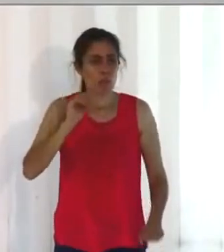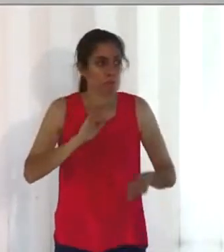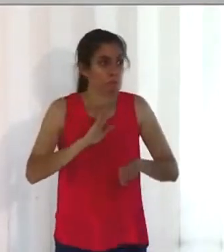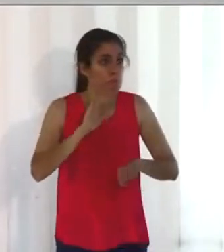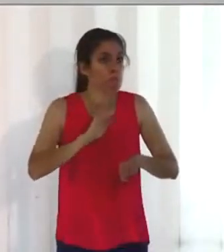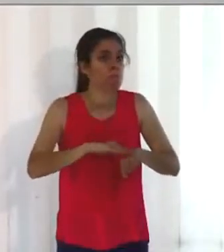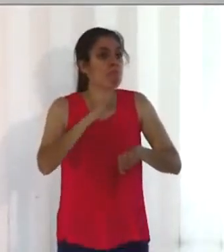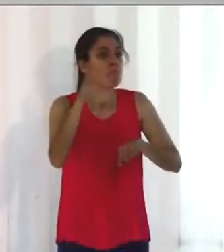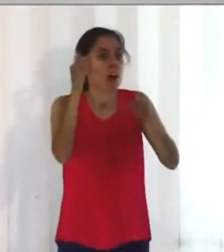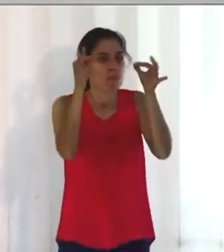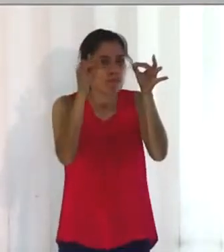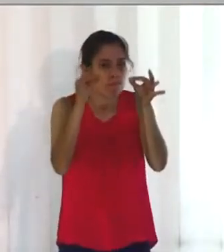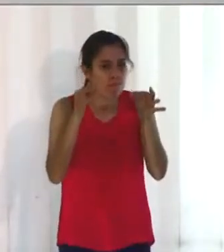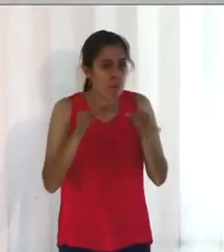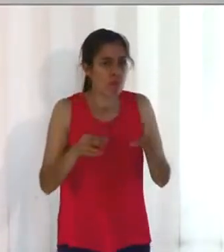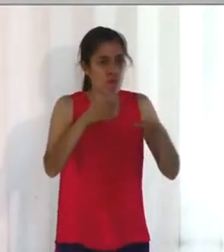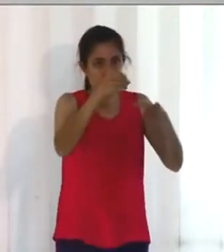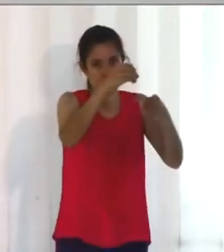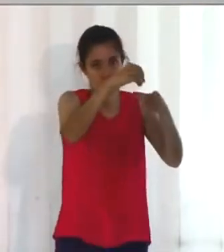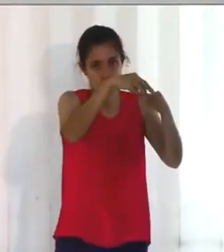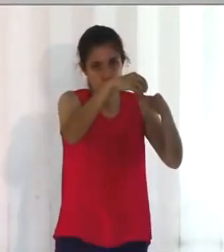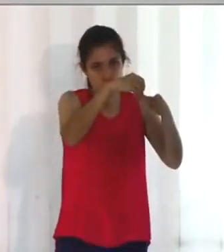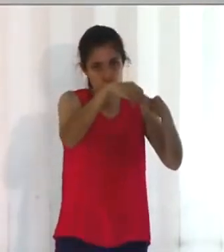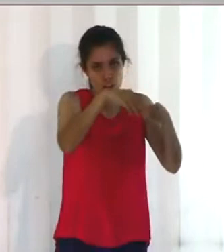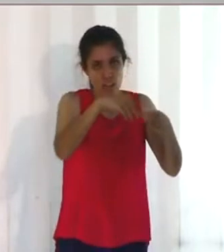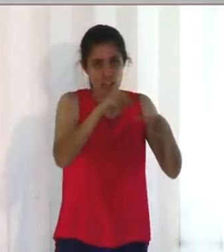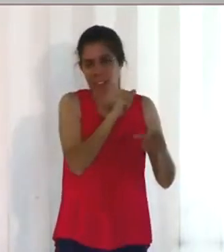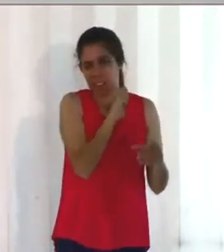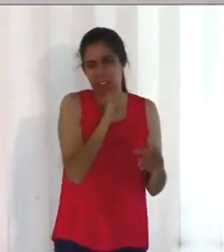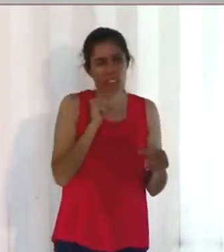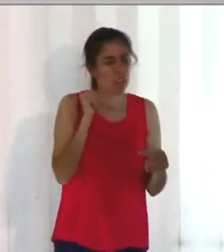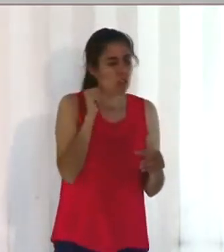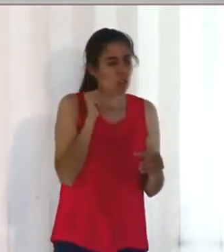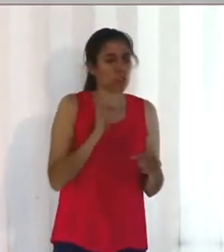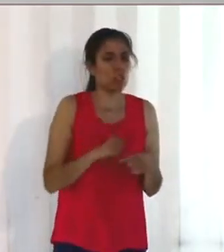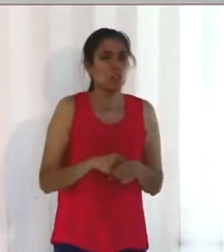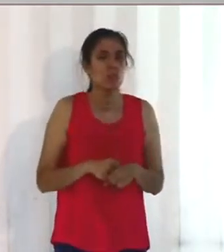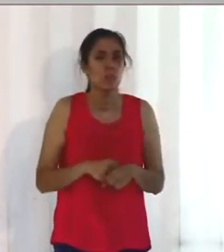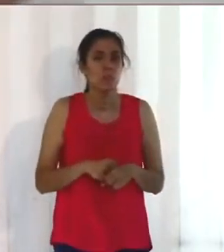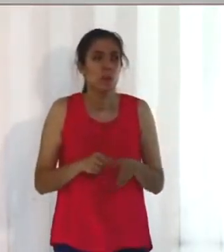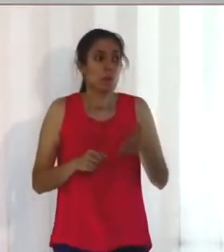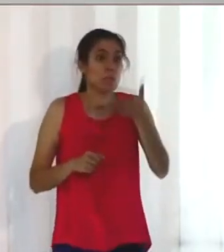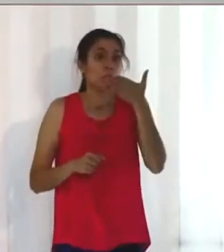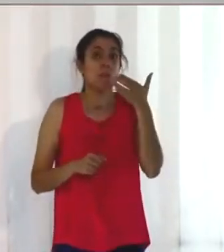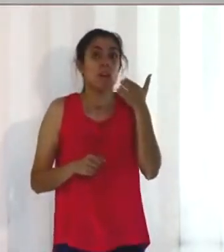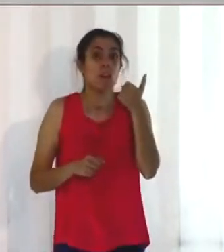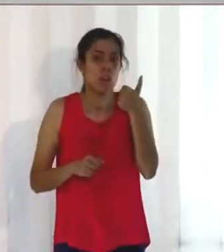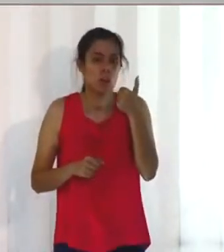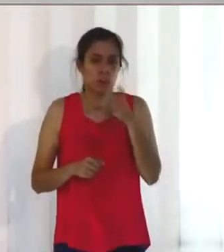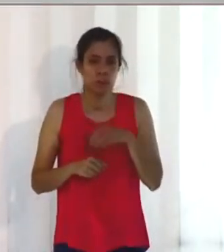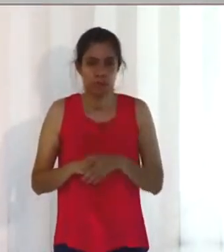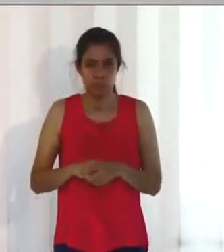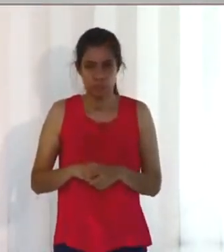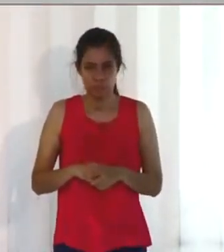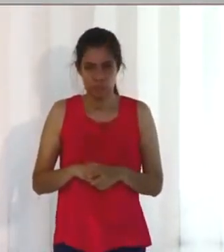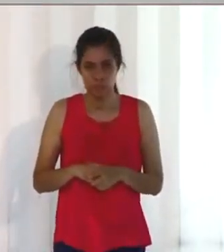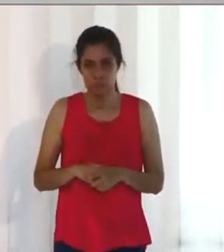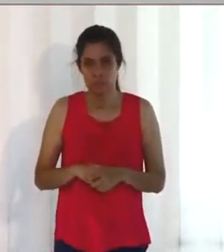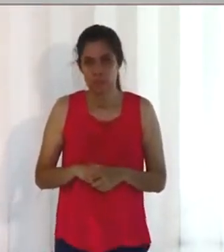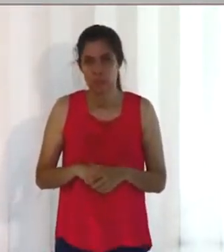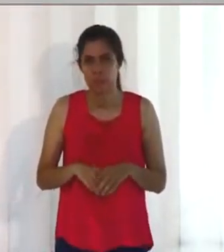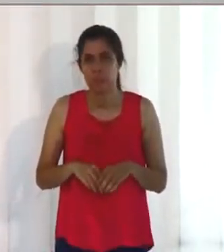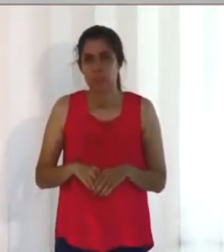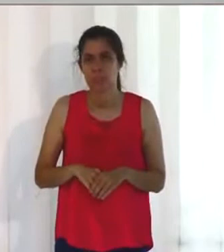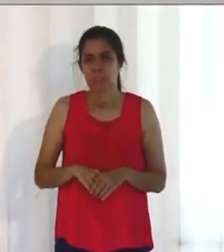maior oferta, o melhor que ele tinha da oferta. E isso ainda tem alguma coisa a ver com o sangue